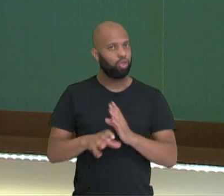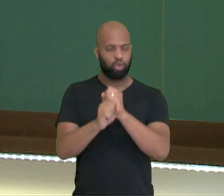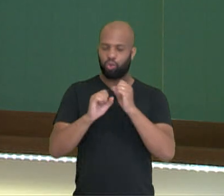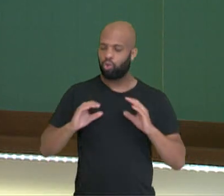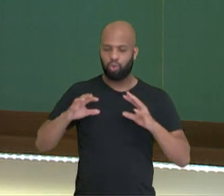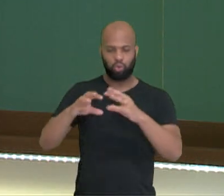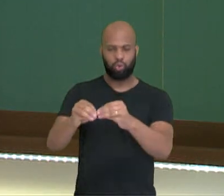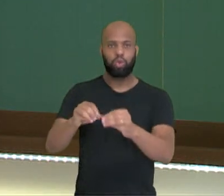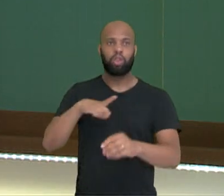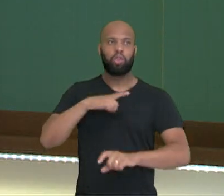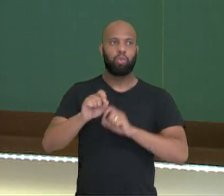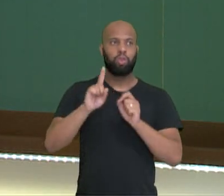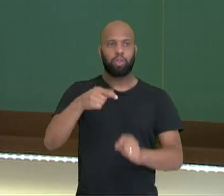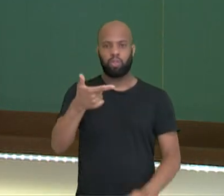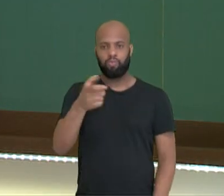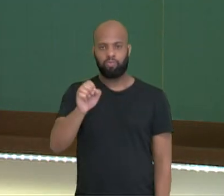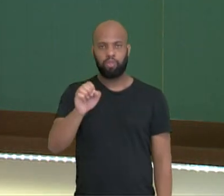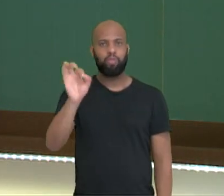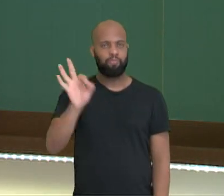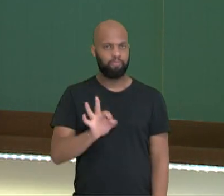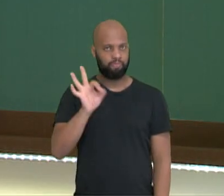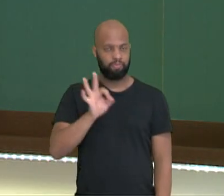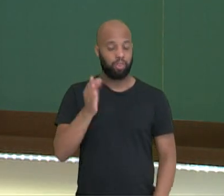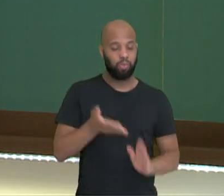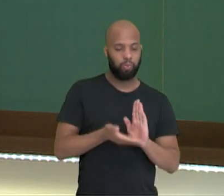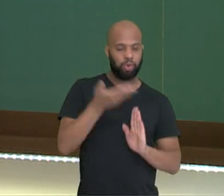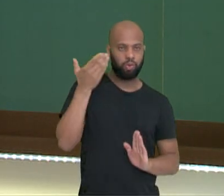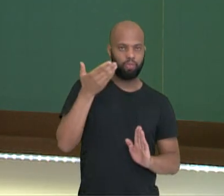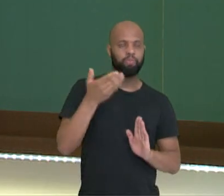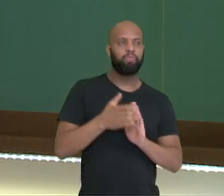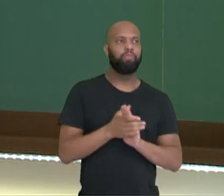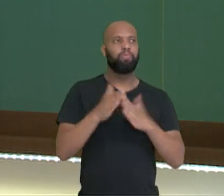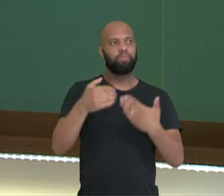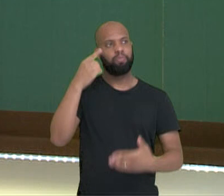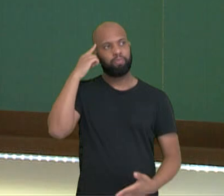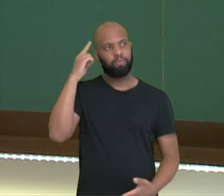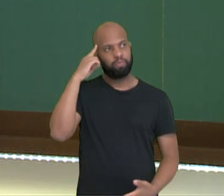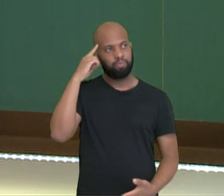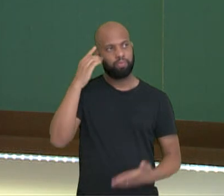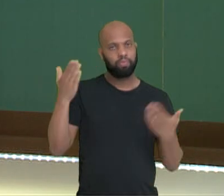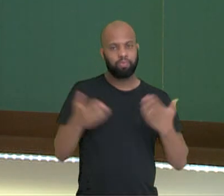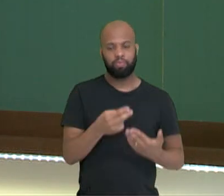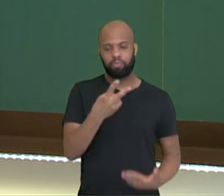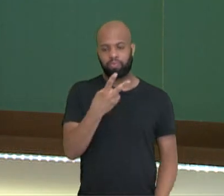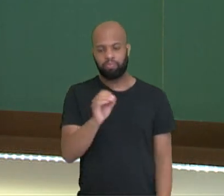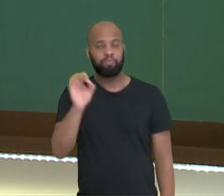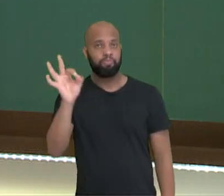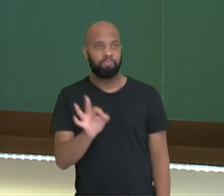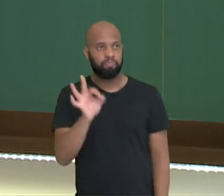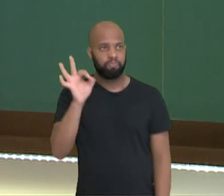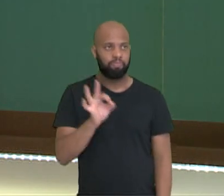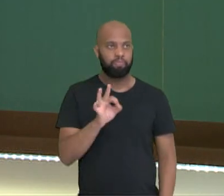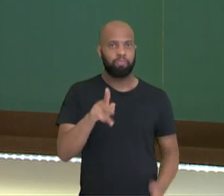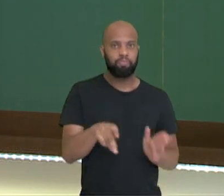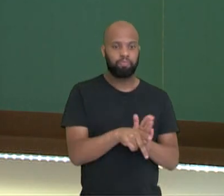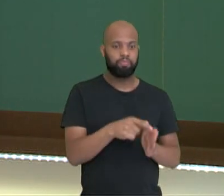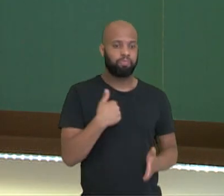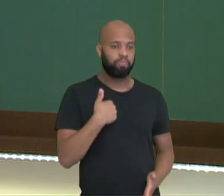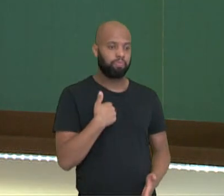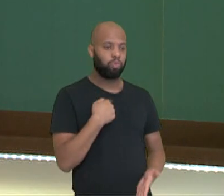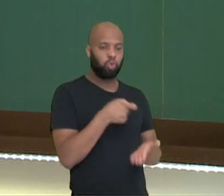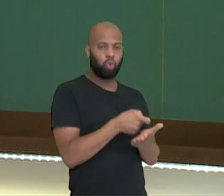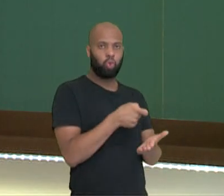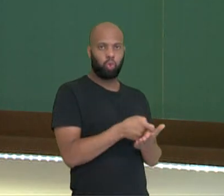os custos, que me deu 20% de aumento. Então, ele pensou o quê? Vou jogar 20% em cima do preço agora